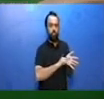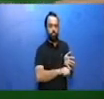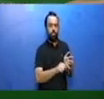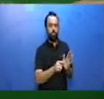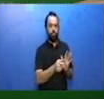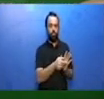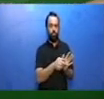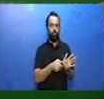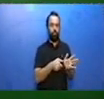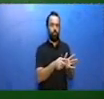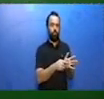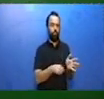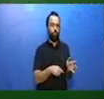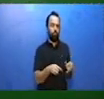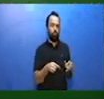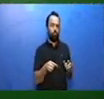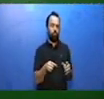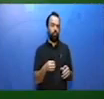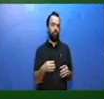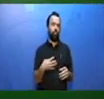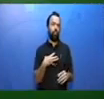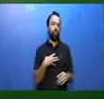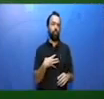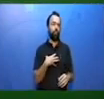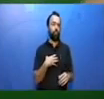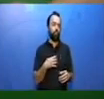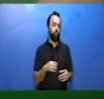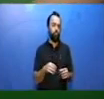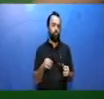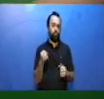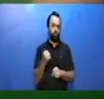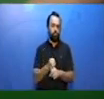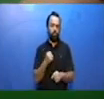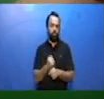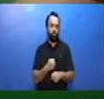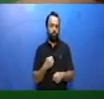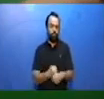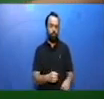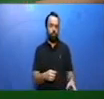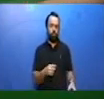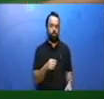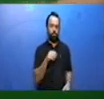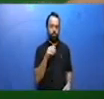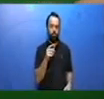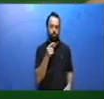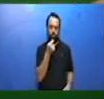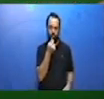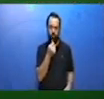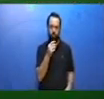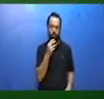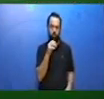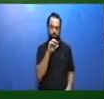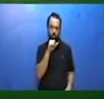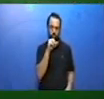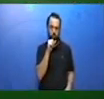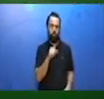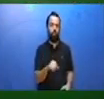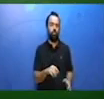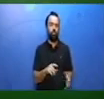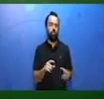falam sobre o tipo de construção do bairro. Com o lápis laranja, os trechos que falam sobre